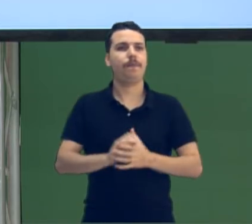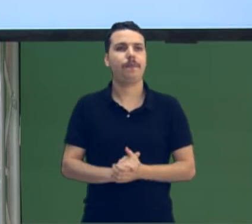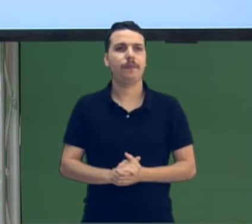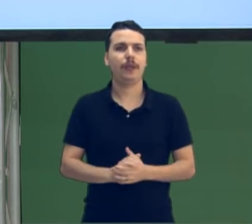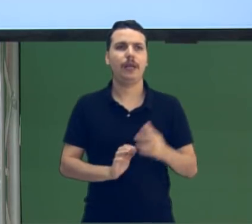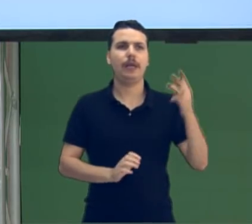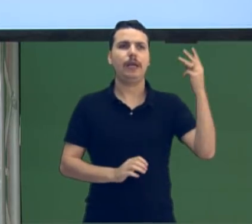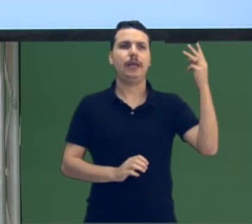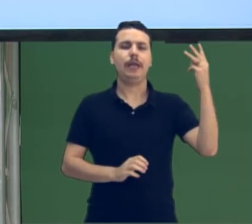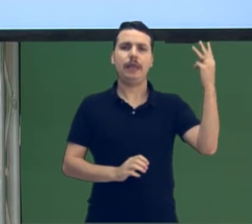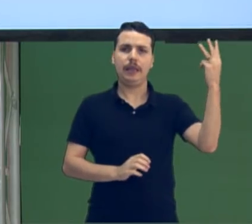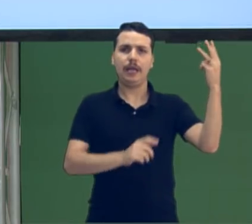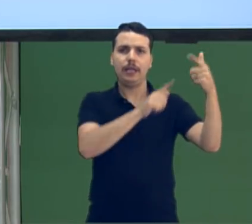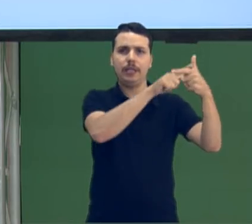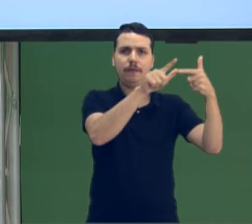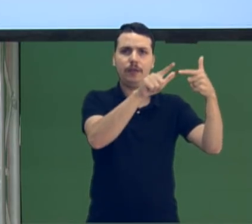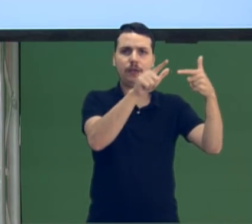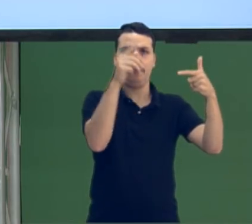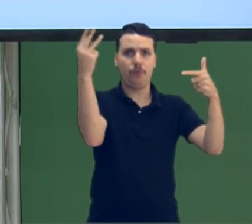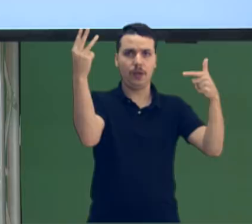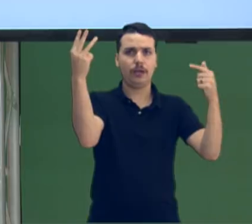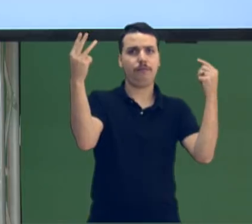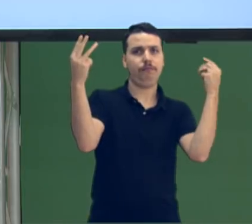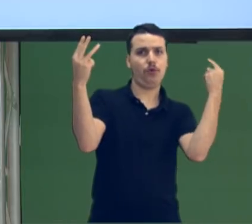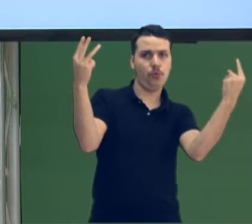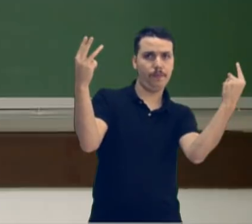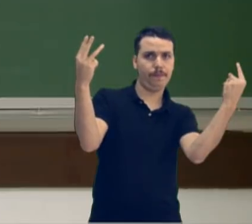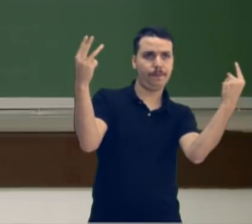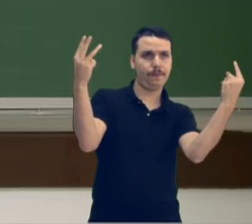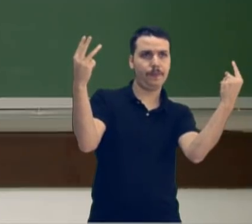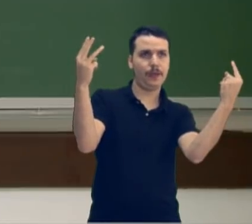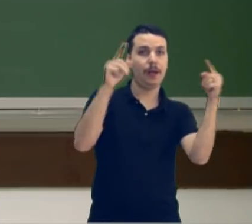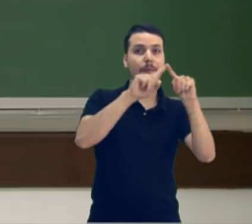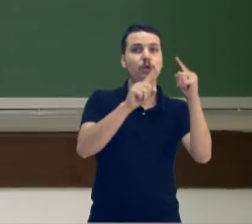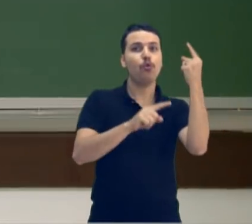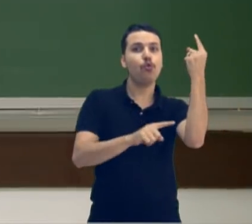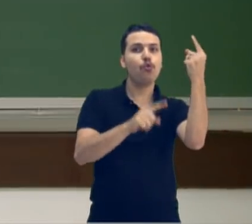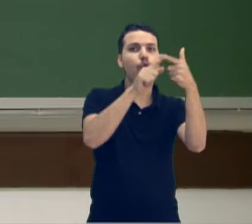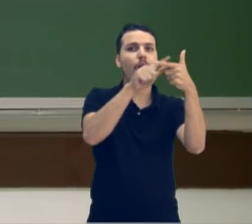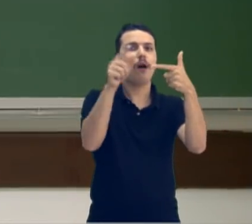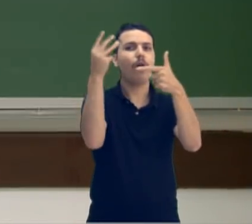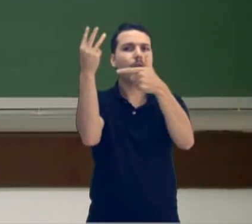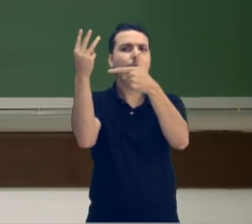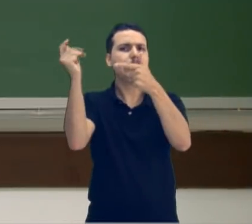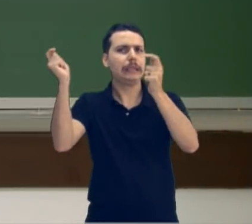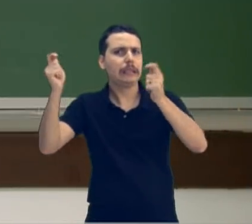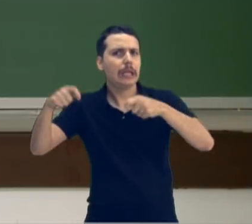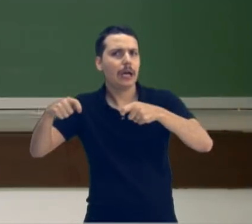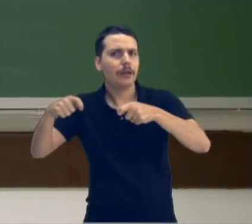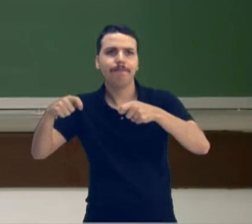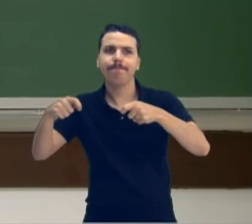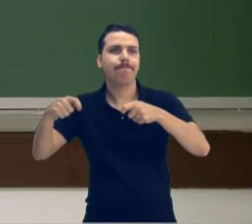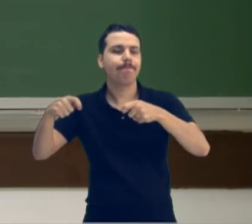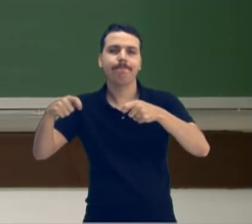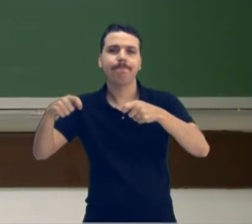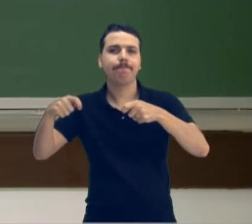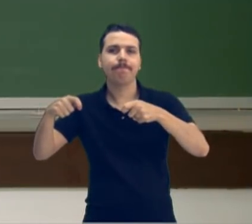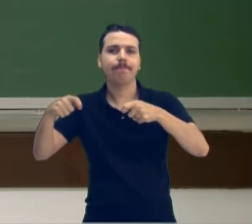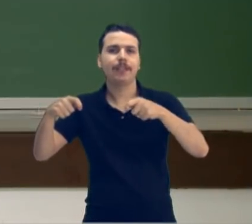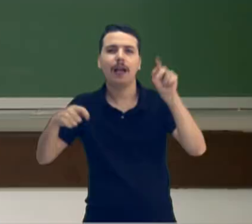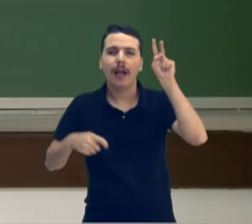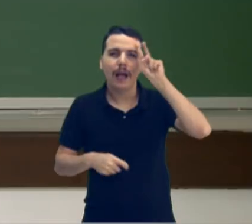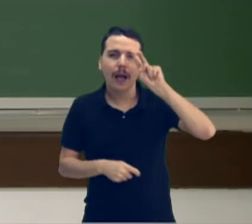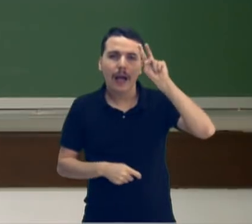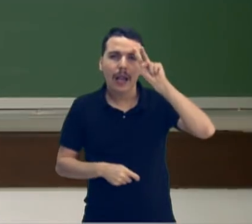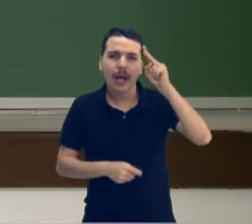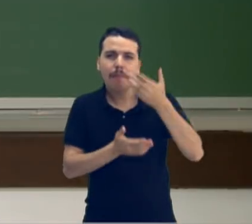3 dividido por 3, 1. Beleza. Mas 1 dividido por 3 eu consigo dividir? Não. Lembra